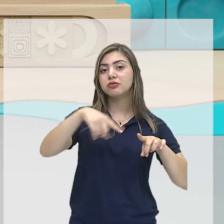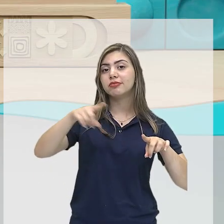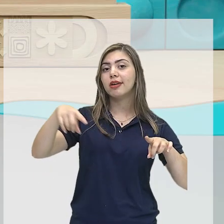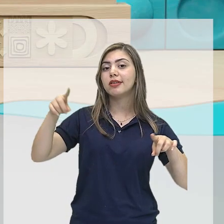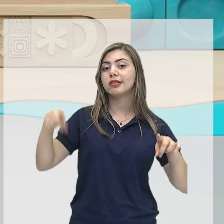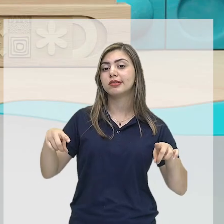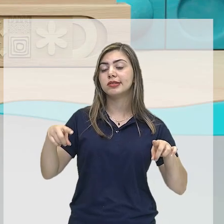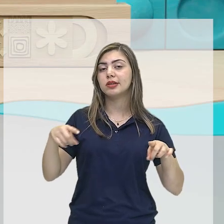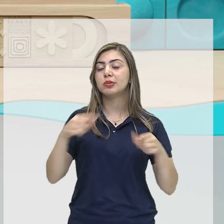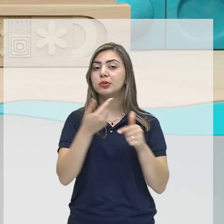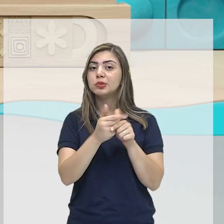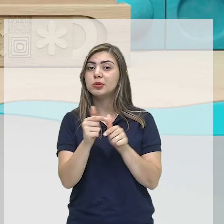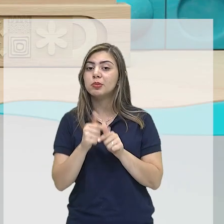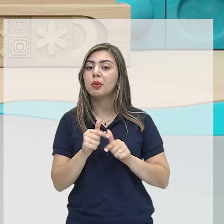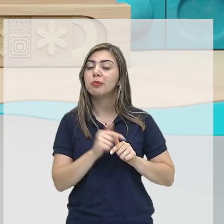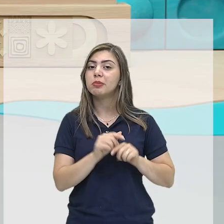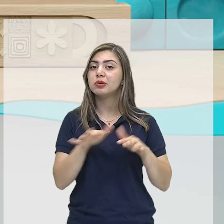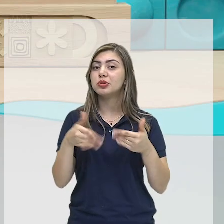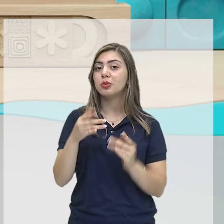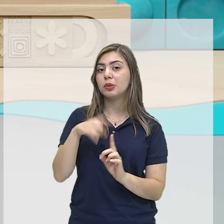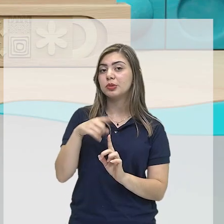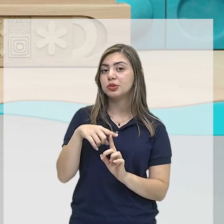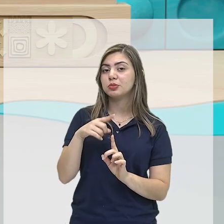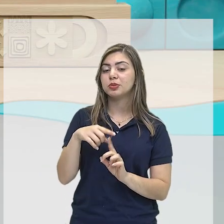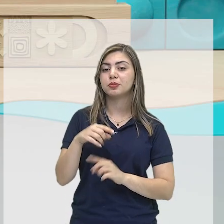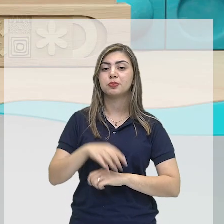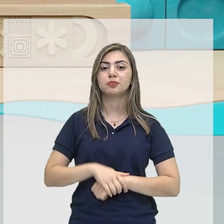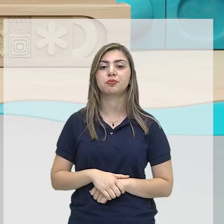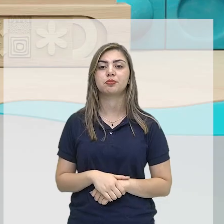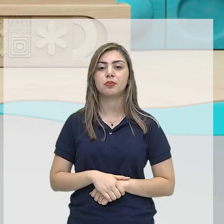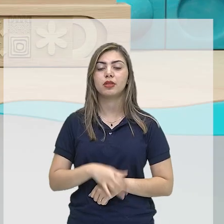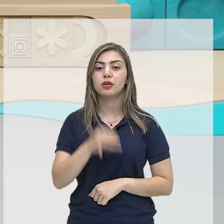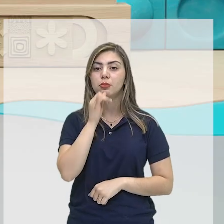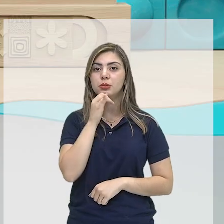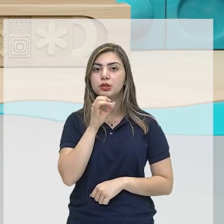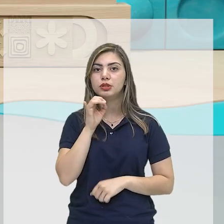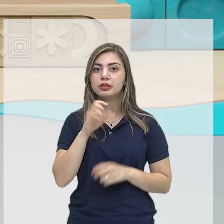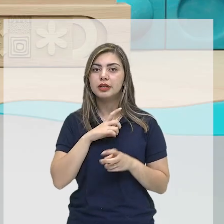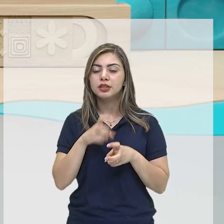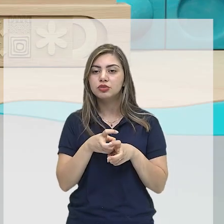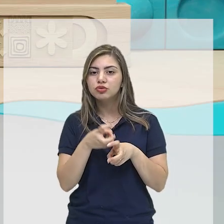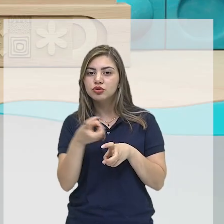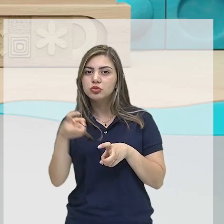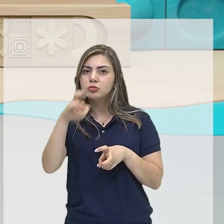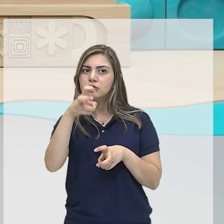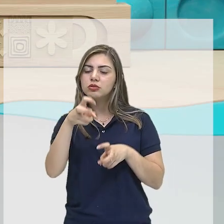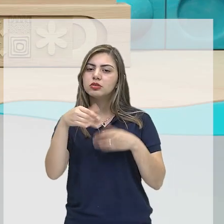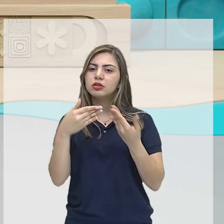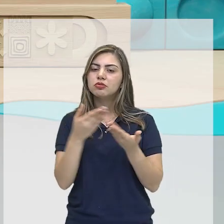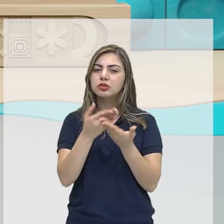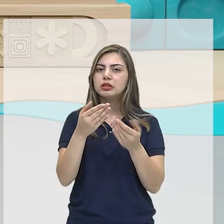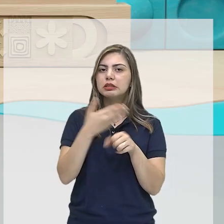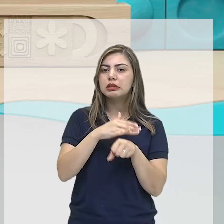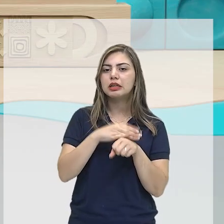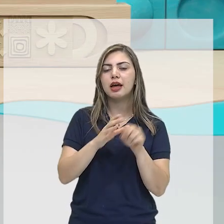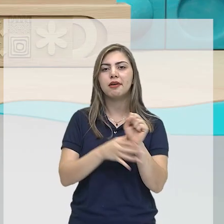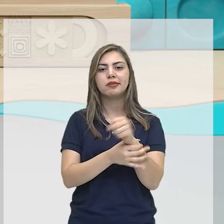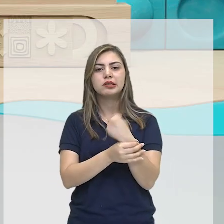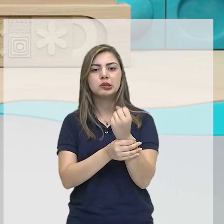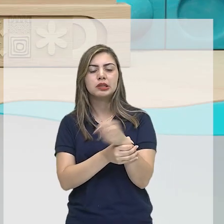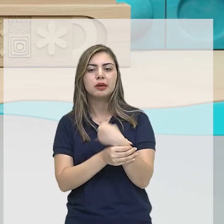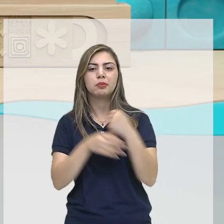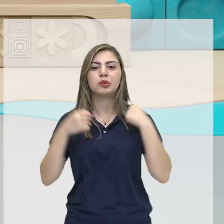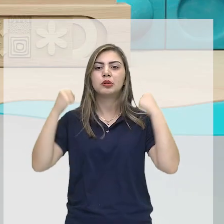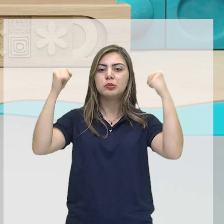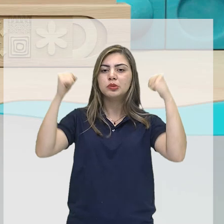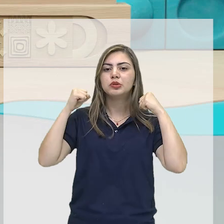Para alguns desvios, apenas poucas sessões de fisioterapia, de musculação, de intervenções como a questão da